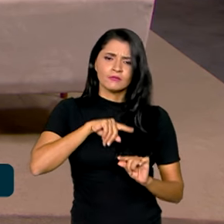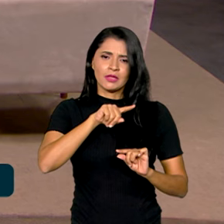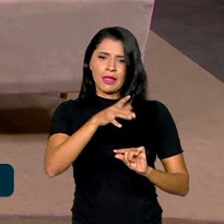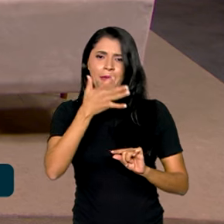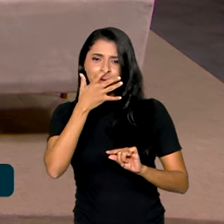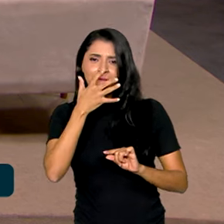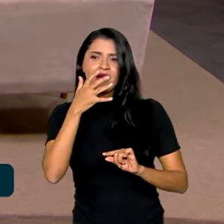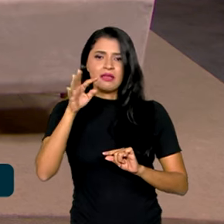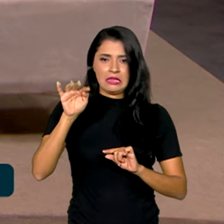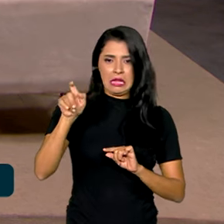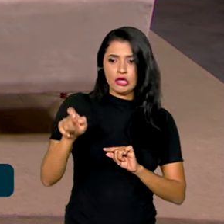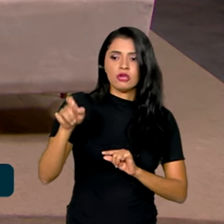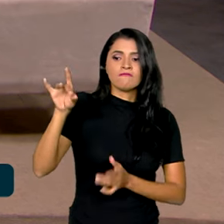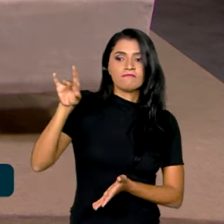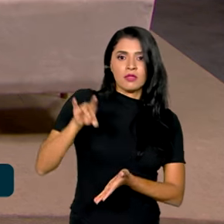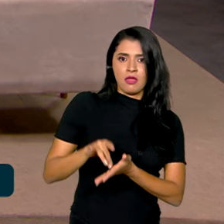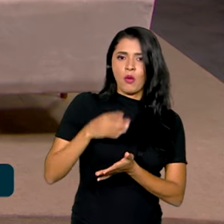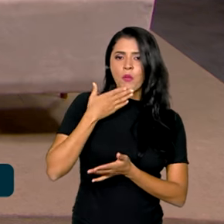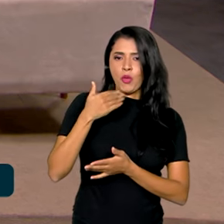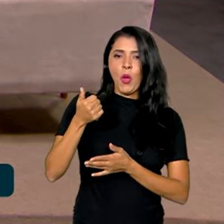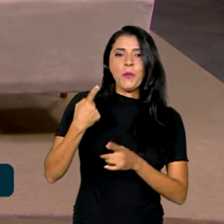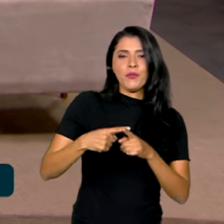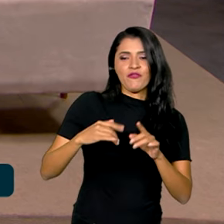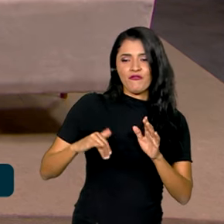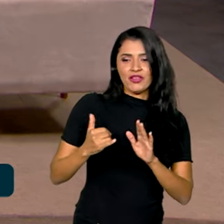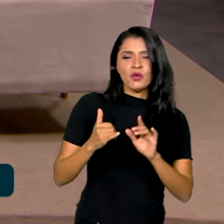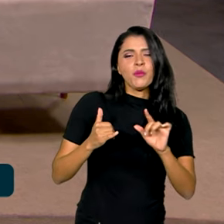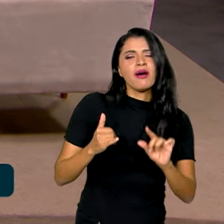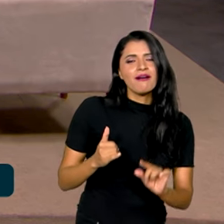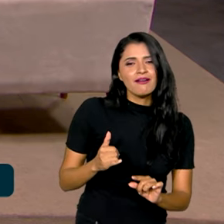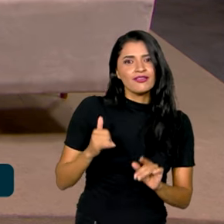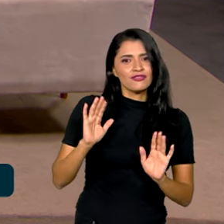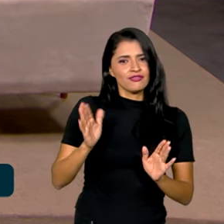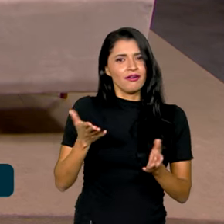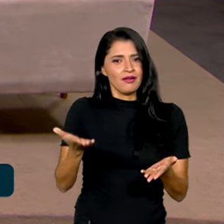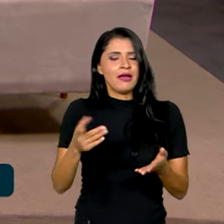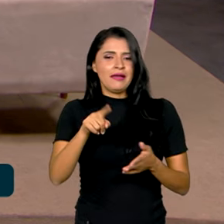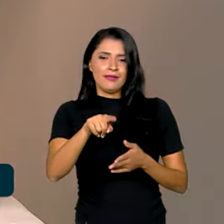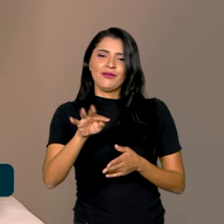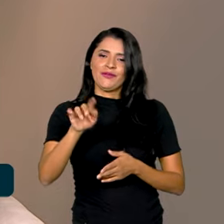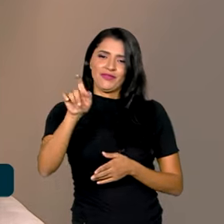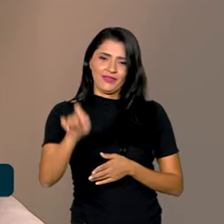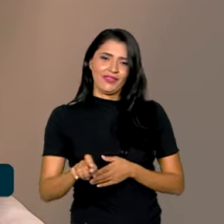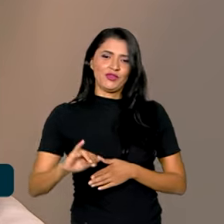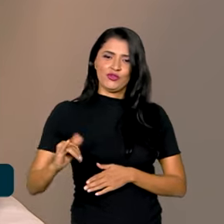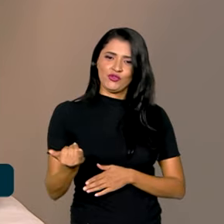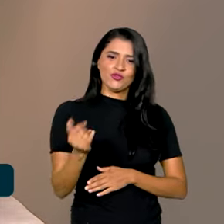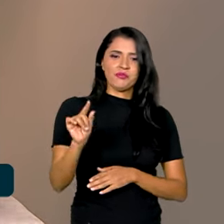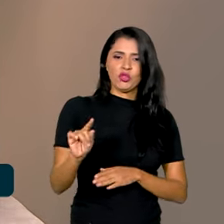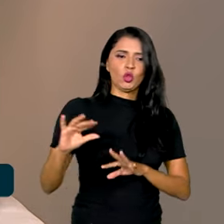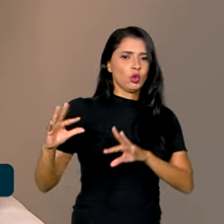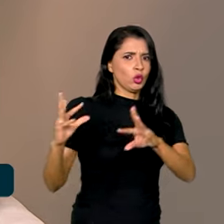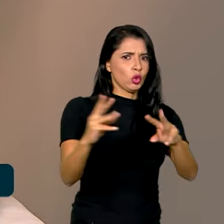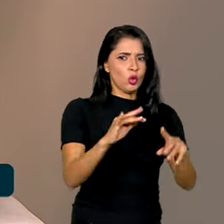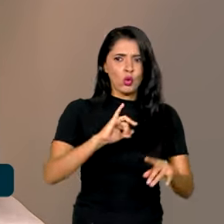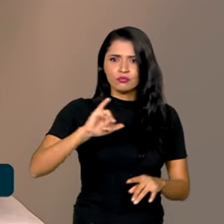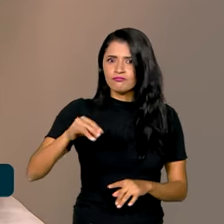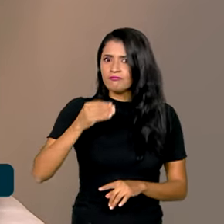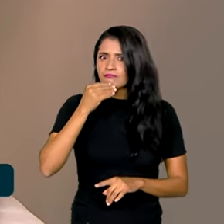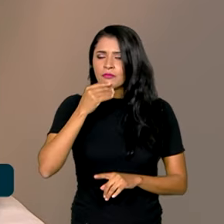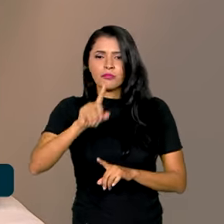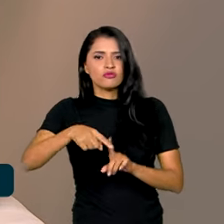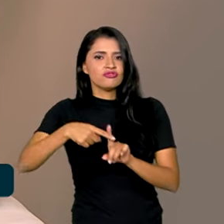taxa real muito grande, porque a inflação está baixa. Então, de qualquer forma, com taxa de juros baixa, ganha todos. Ganha o tomador,